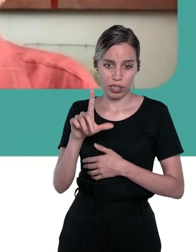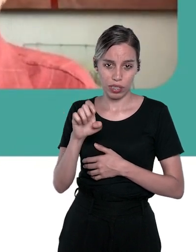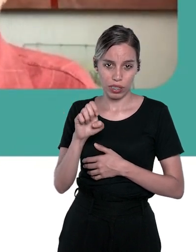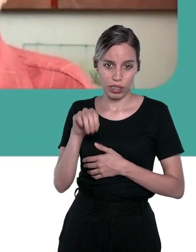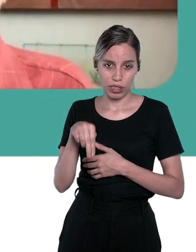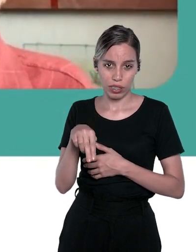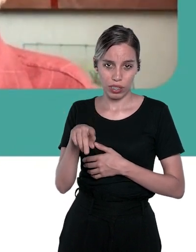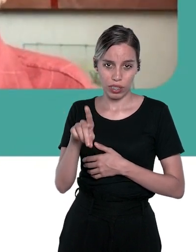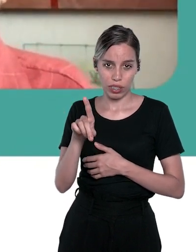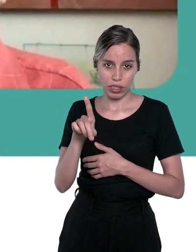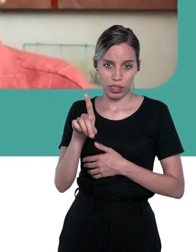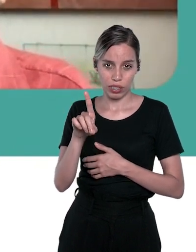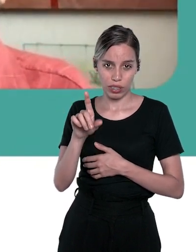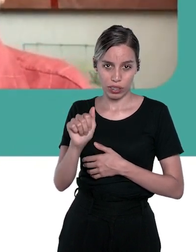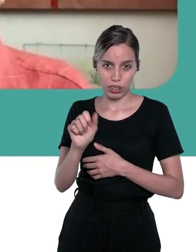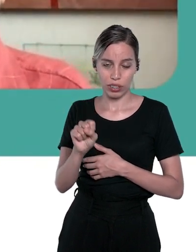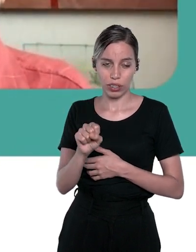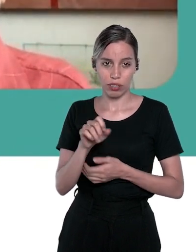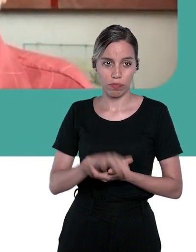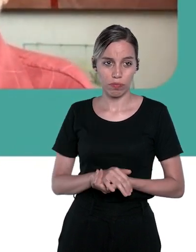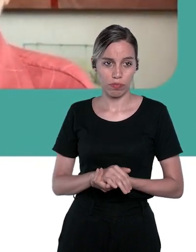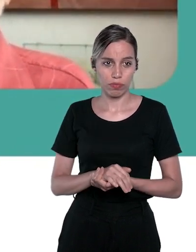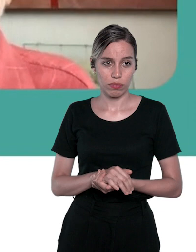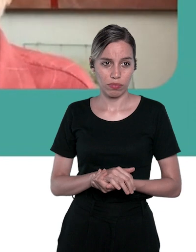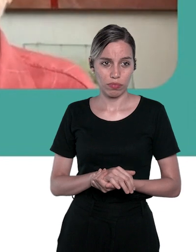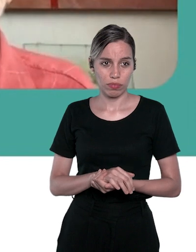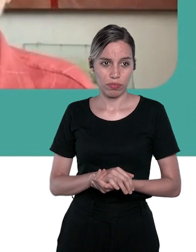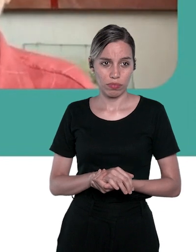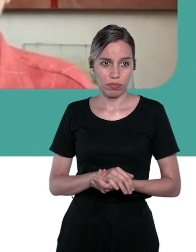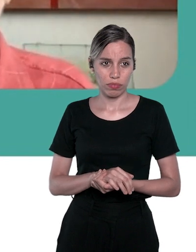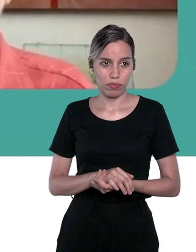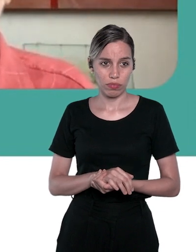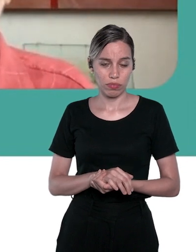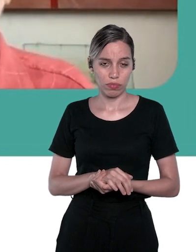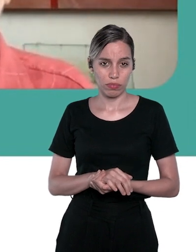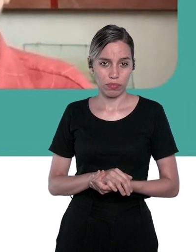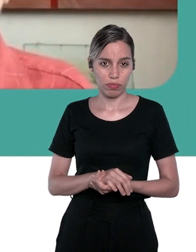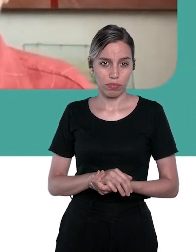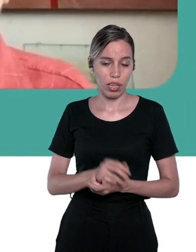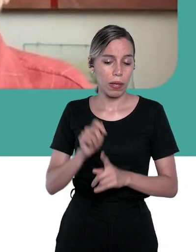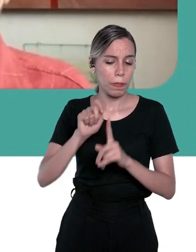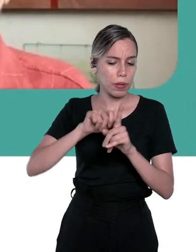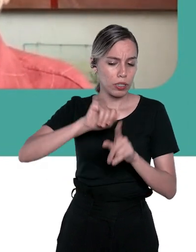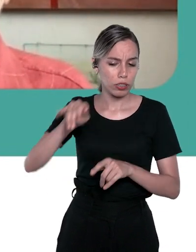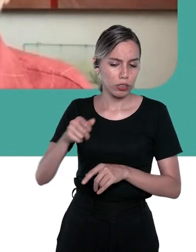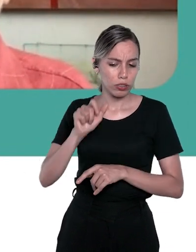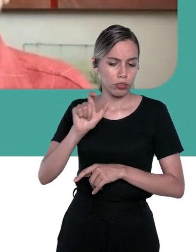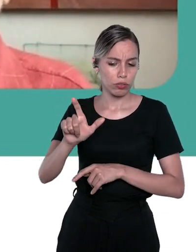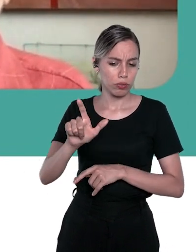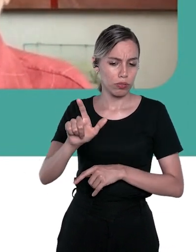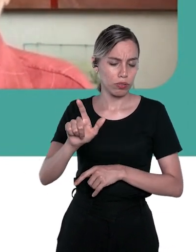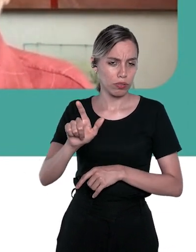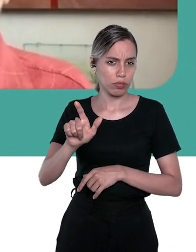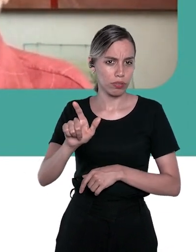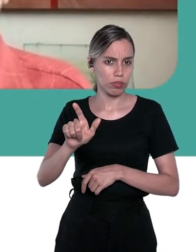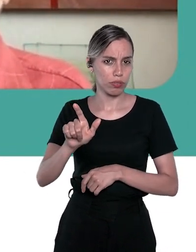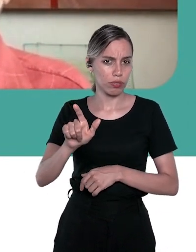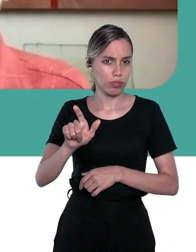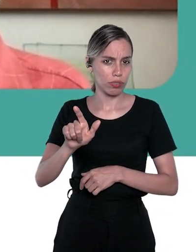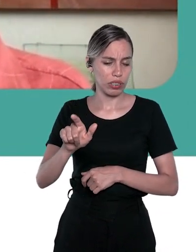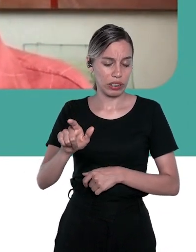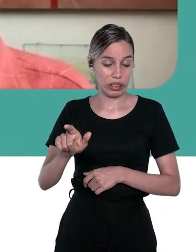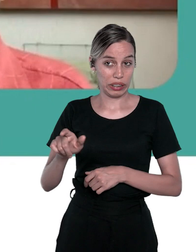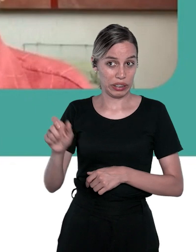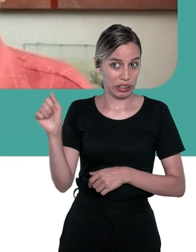E aí a gente encerra. Tá bom. Vamos de calendar. Julho é mês asiático. Agosto